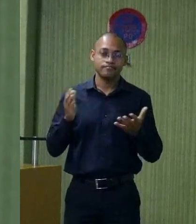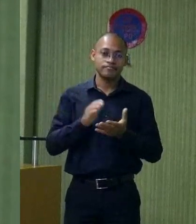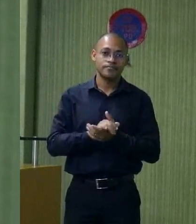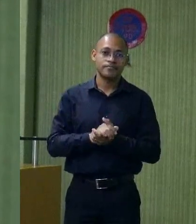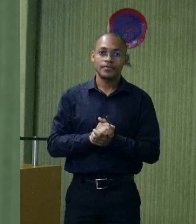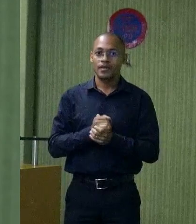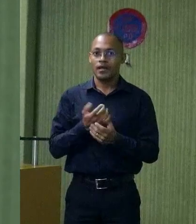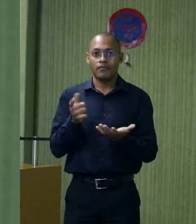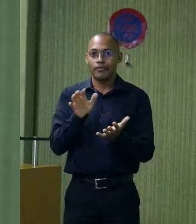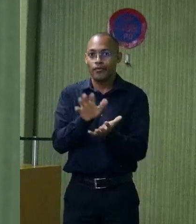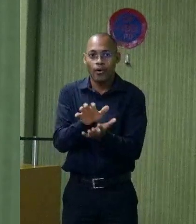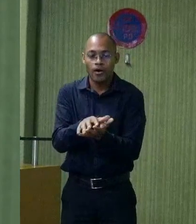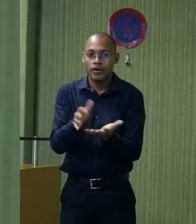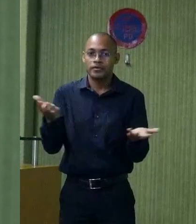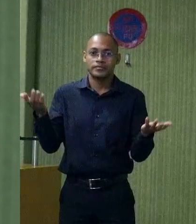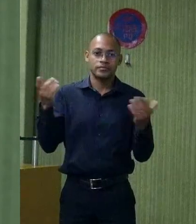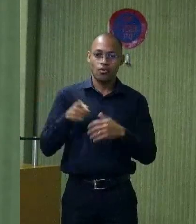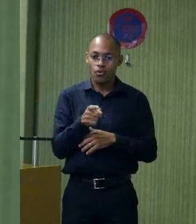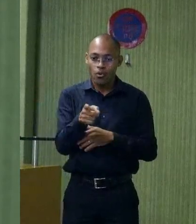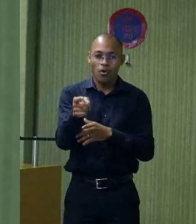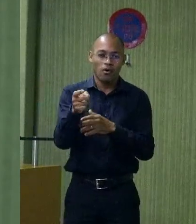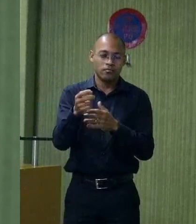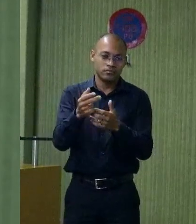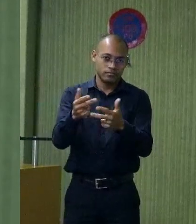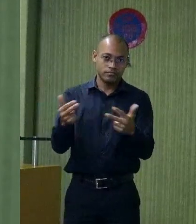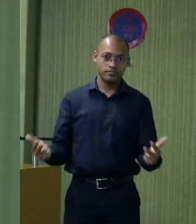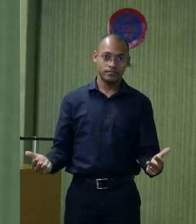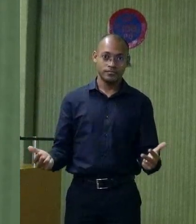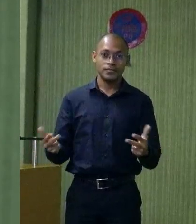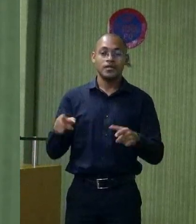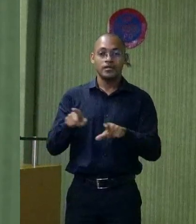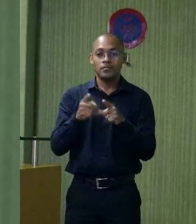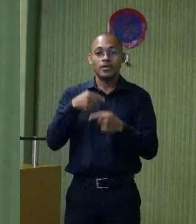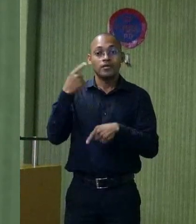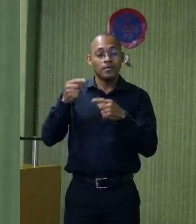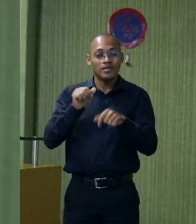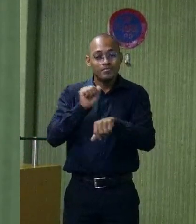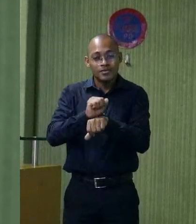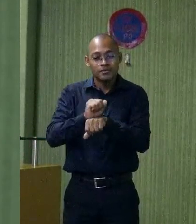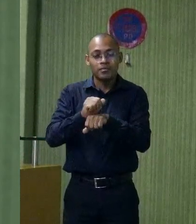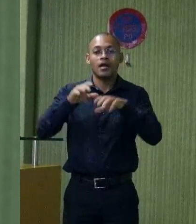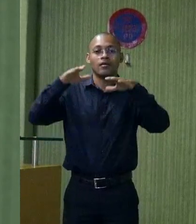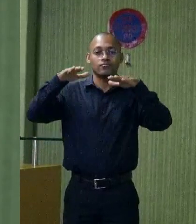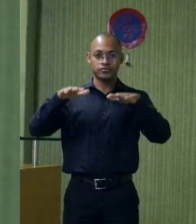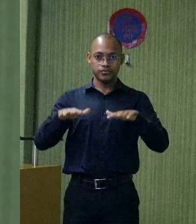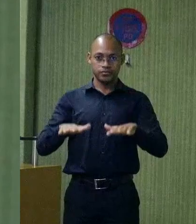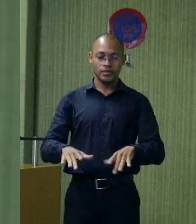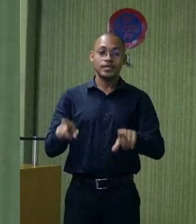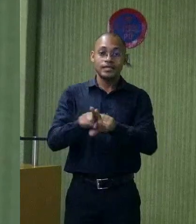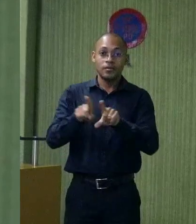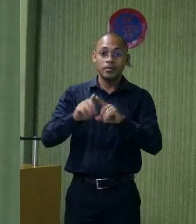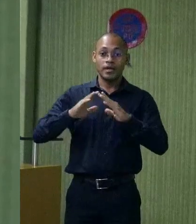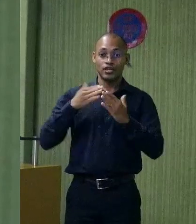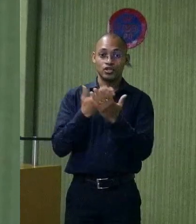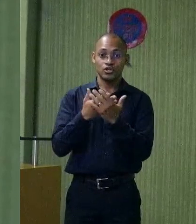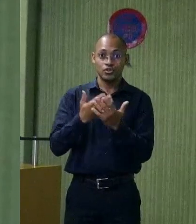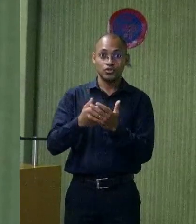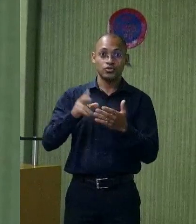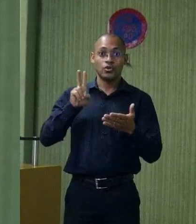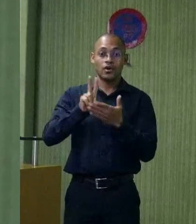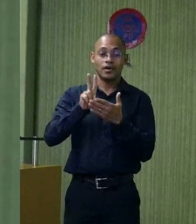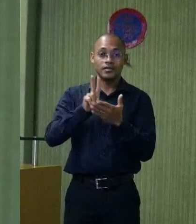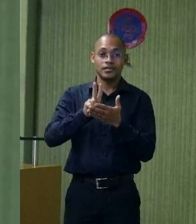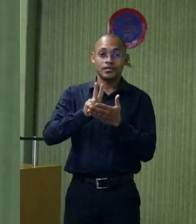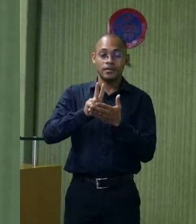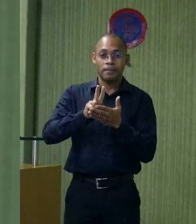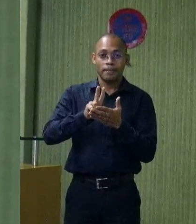de jacaré cobra essas coisas né e a estiagem aqui na escola indígena Municipal cunia